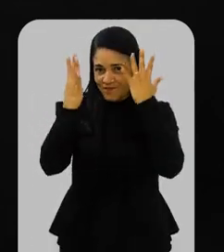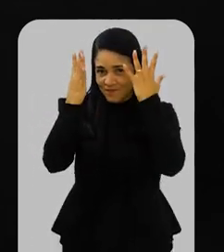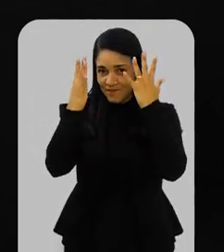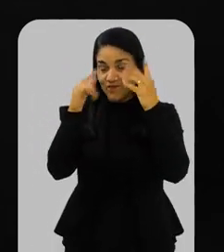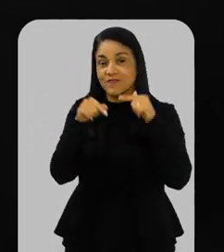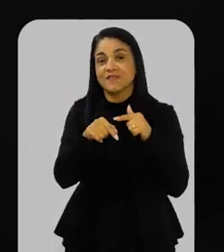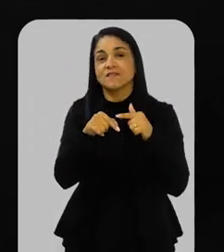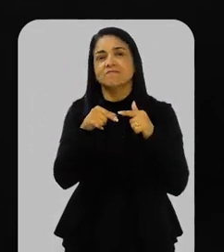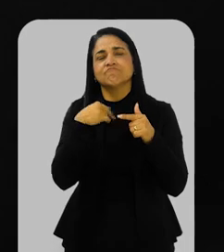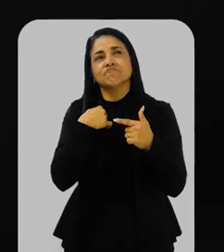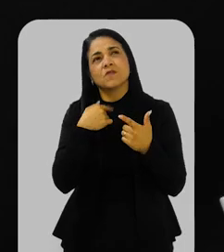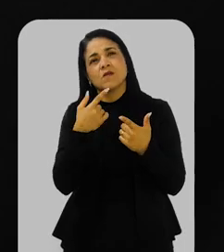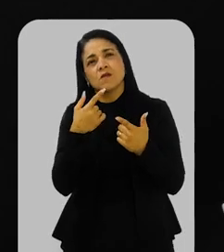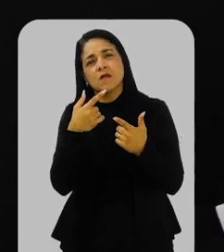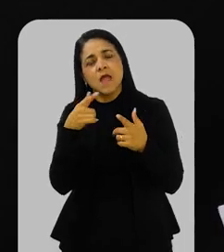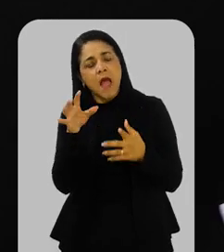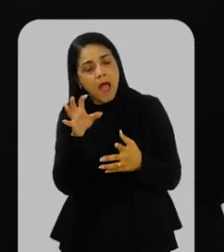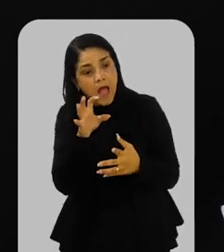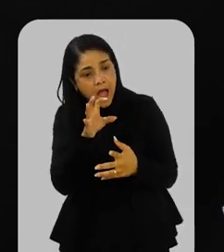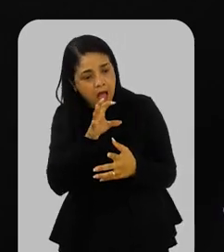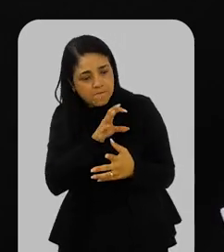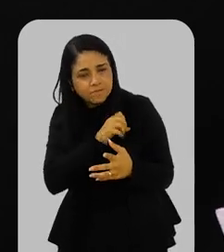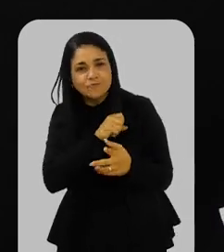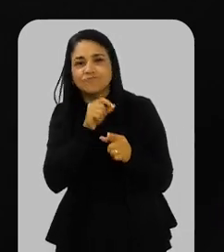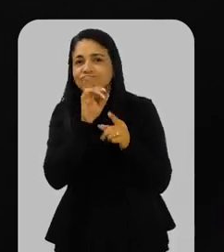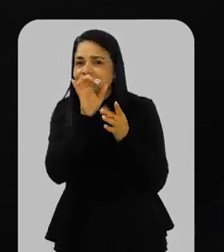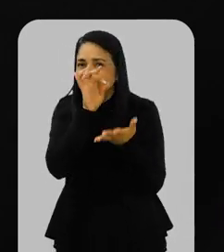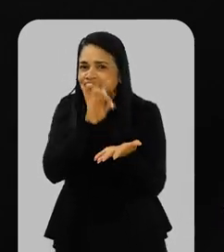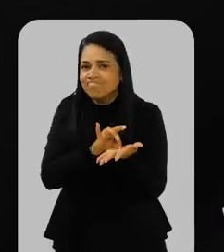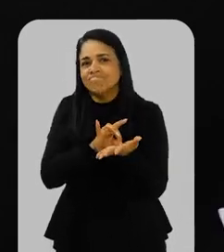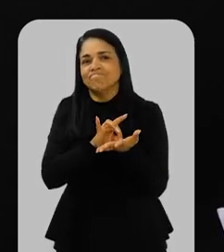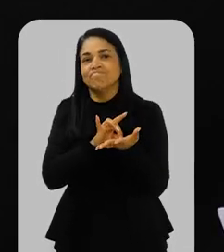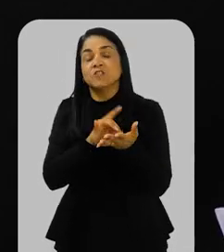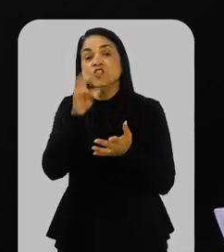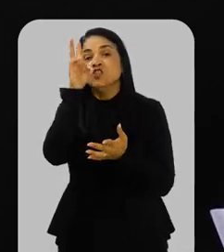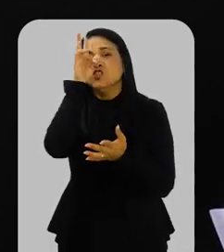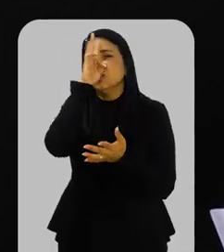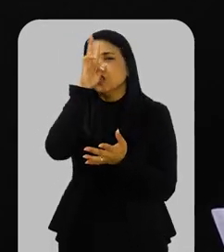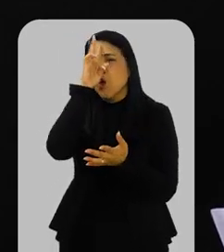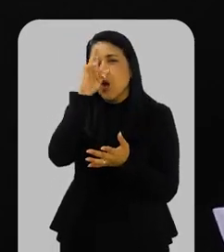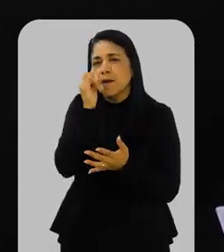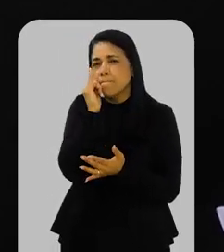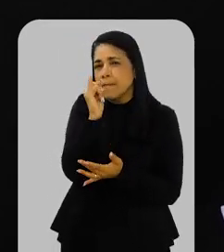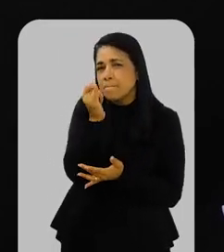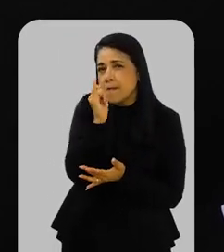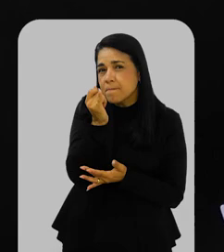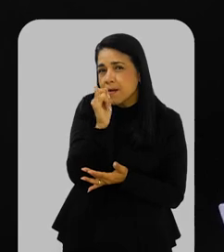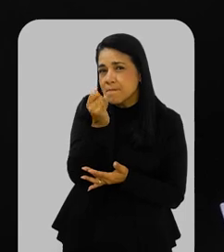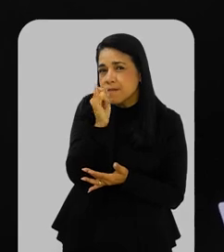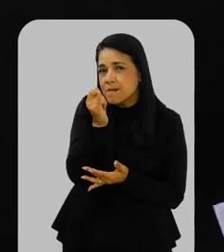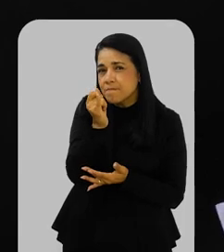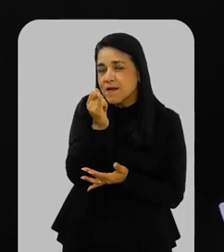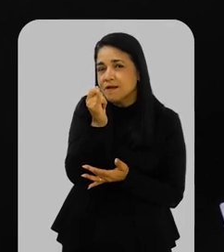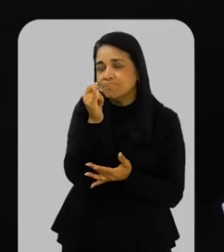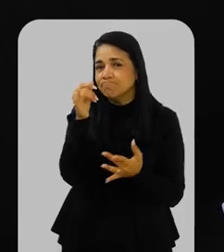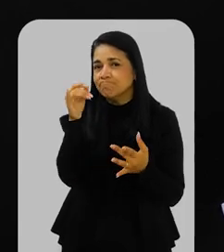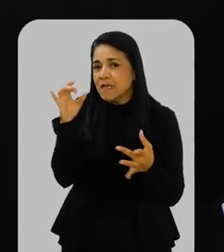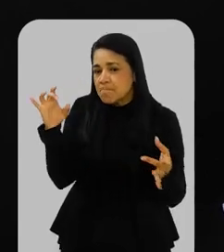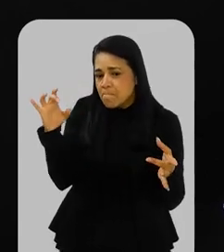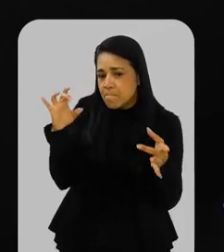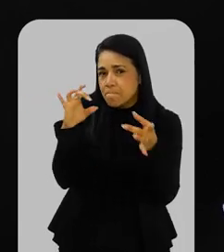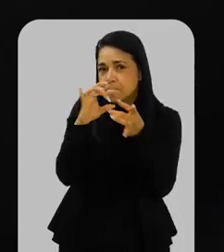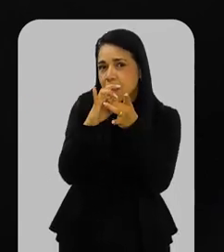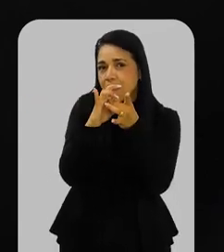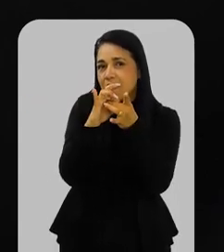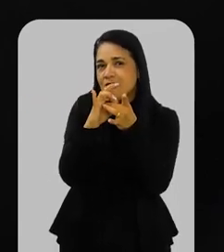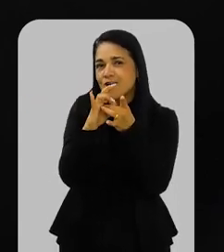quando você, acho que você se apaixona muito pelo que também pelas histórias que eles contam, que são histórias que tem muito a ver com